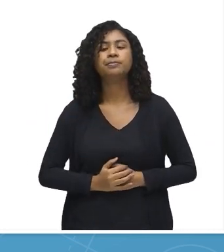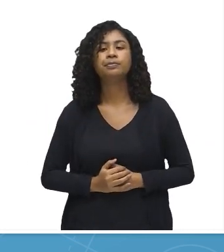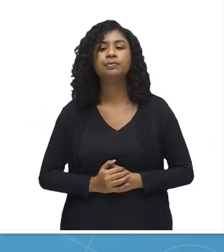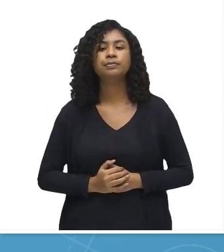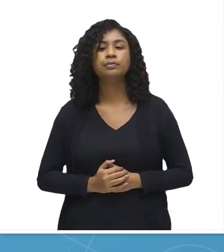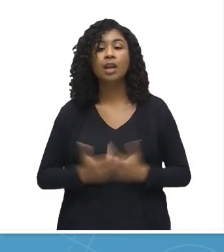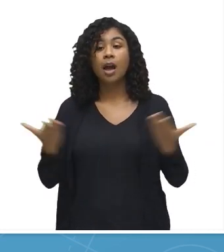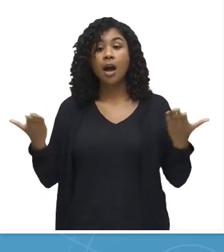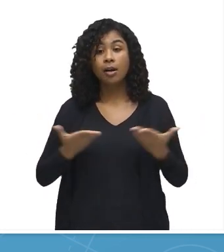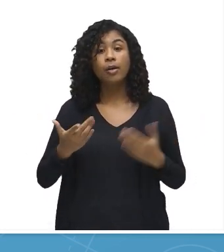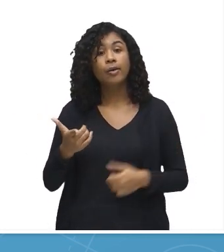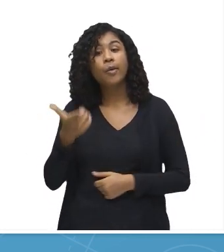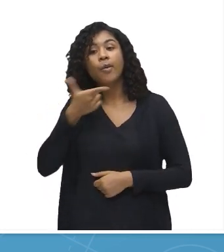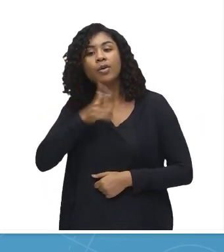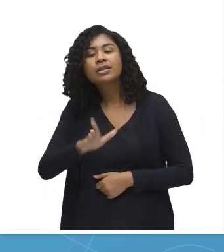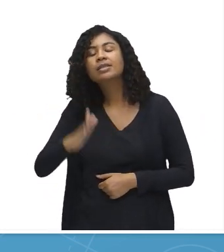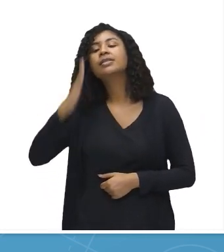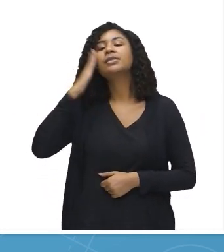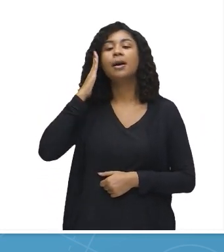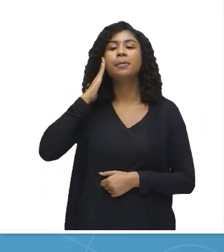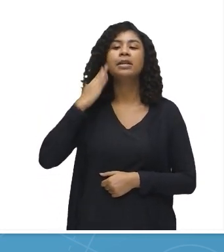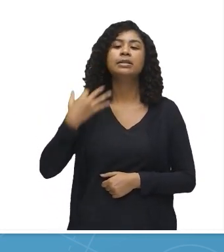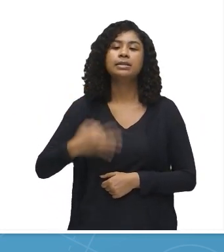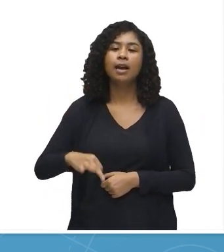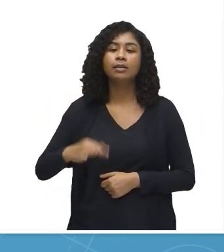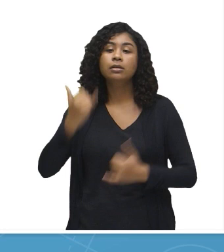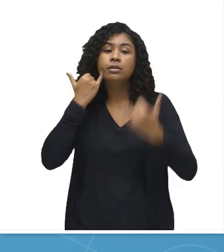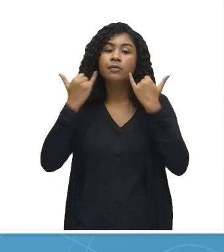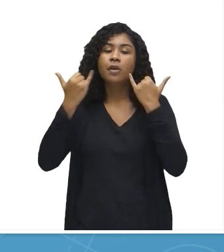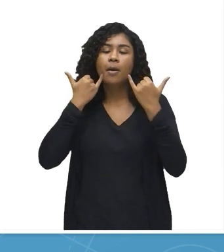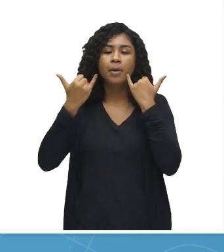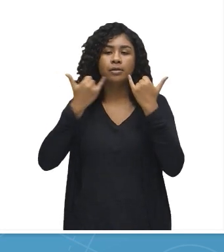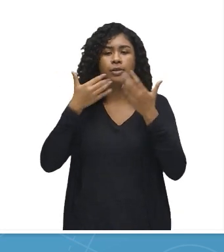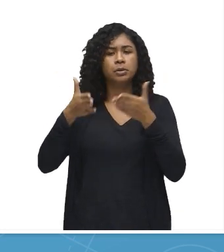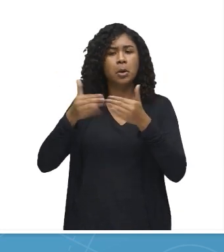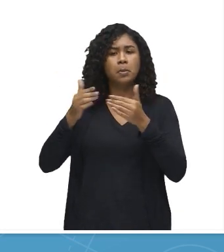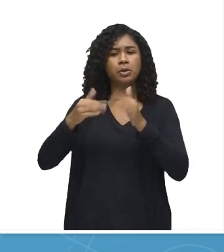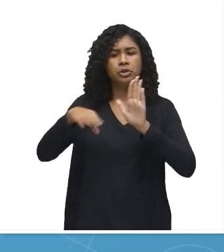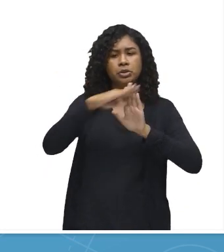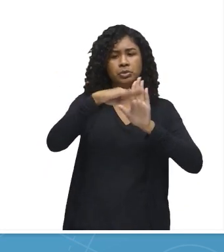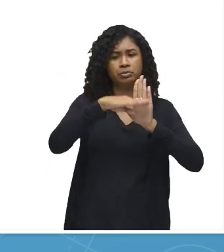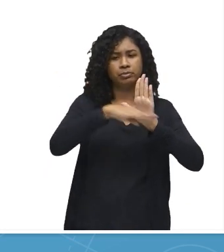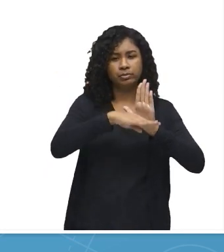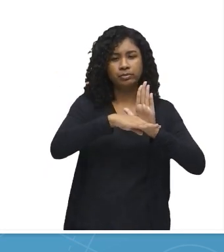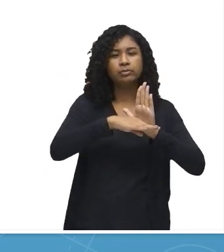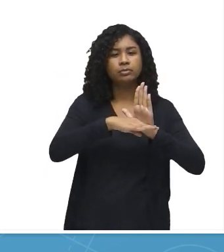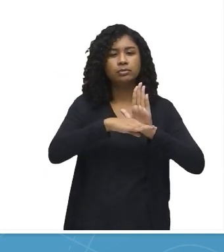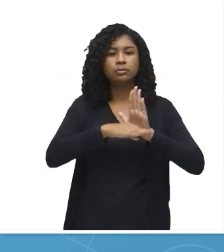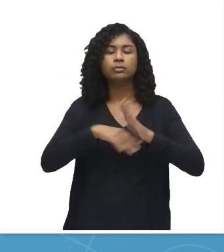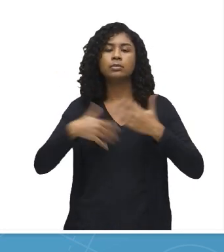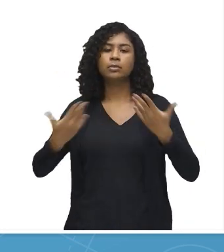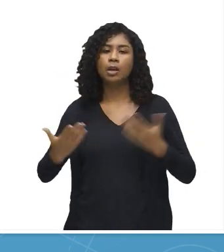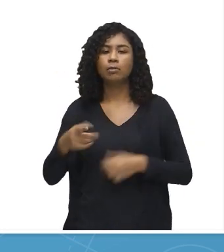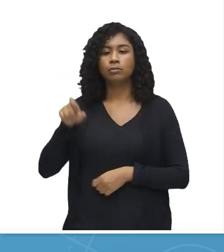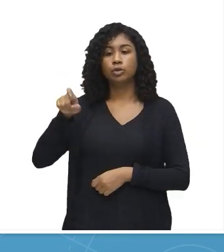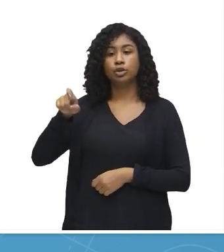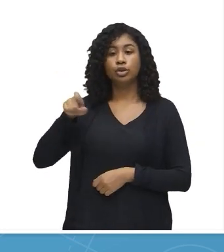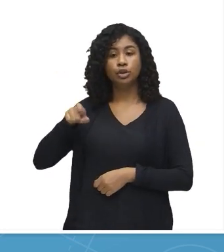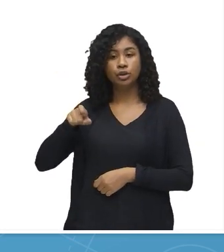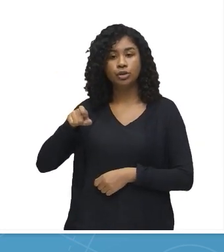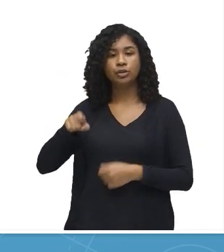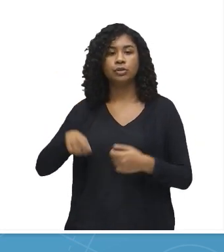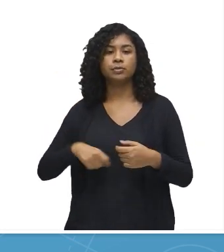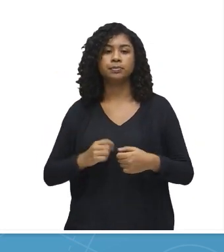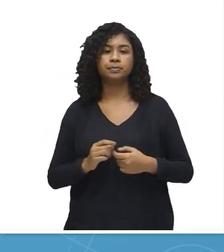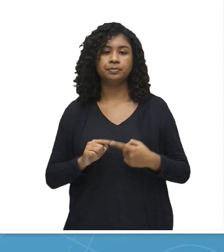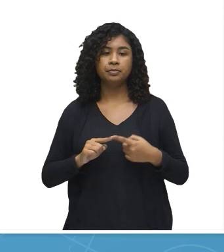agora eu consigo definir as informações que estão sendo pedidas. Então a incógnita é o valor de x.